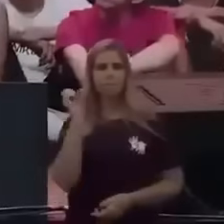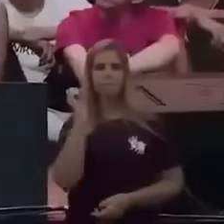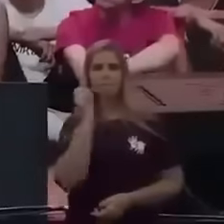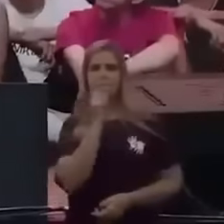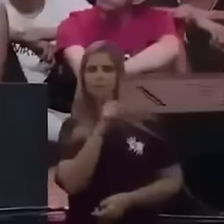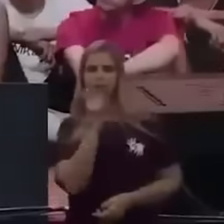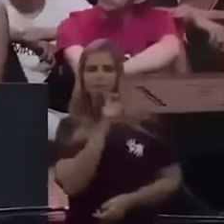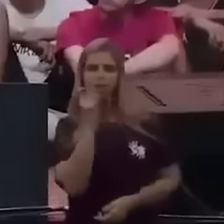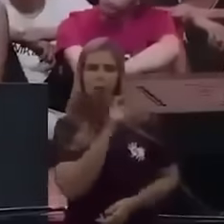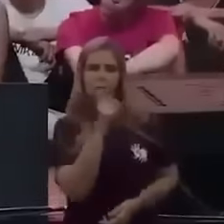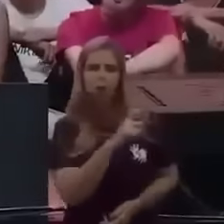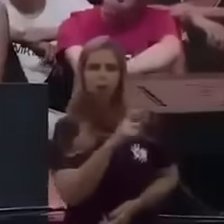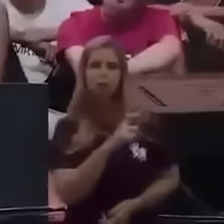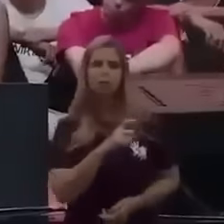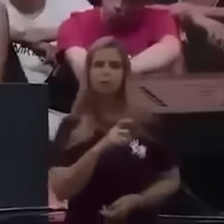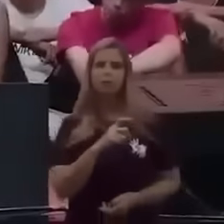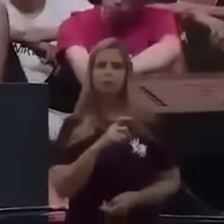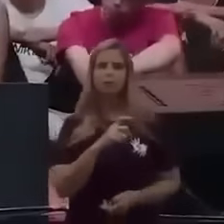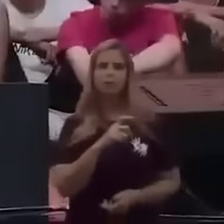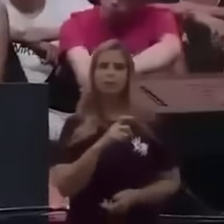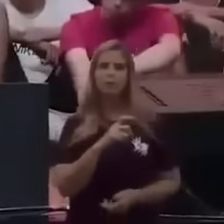Filhos!